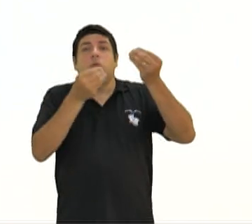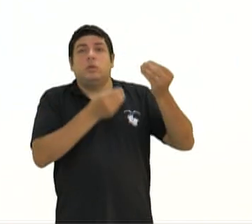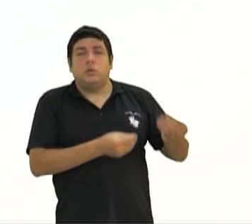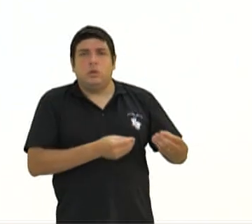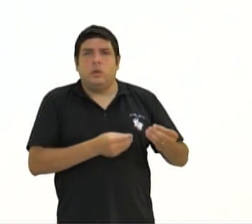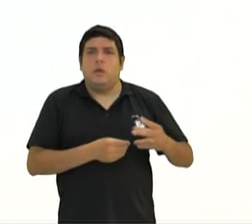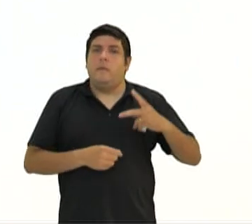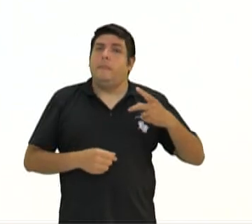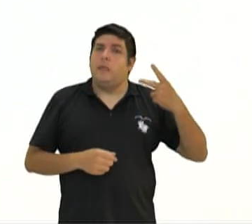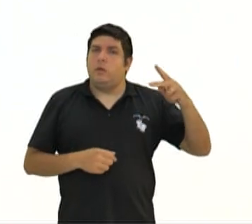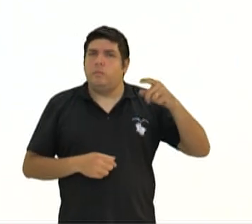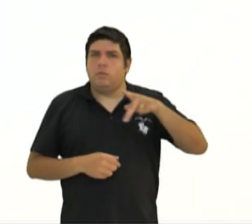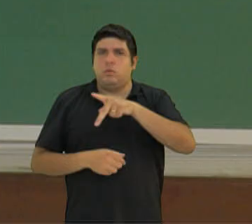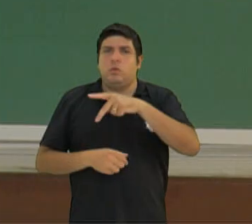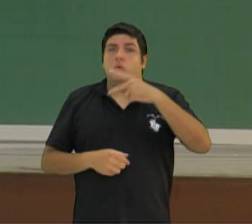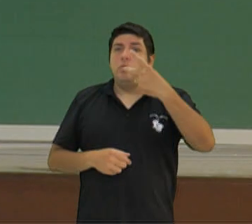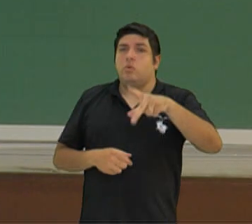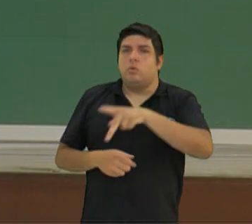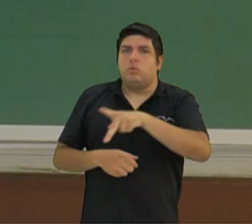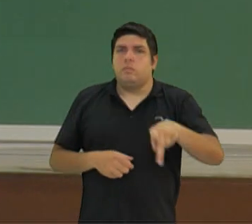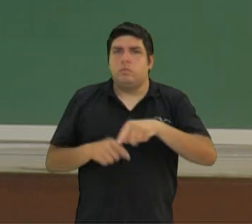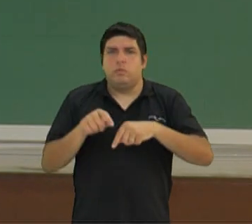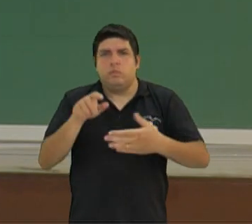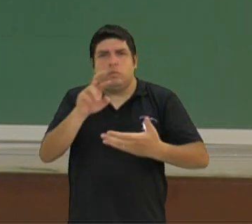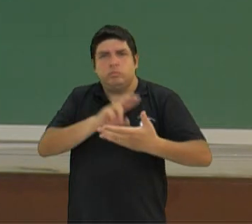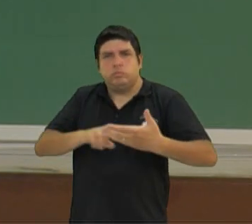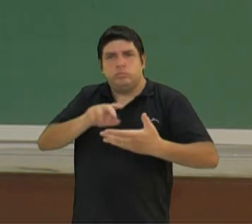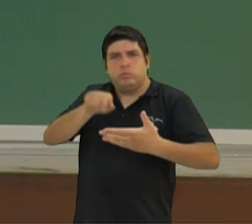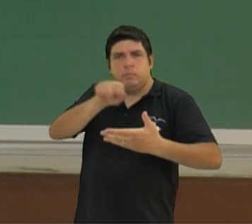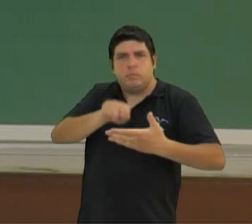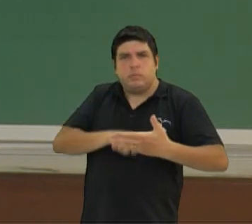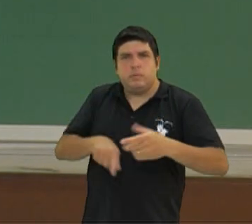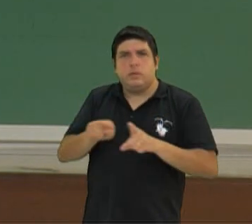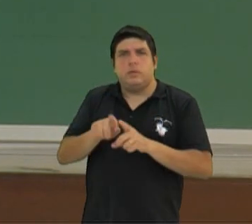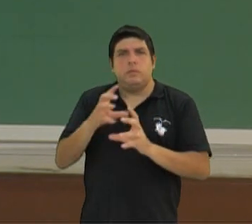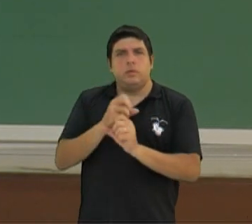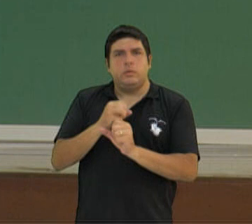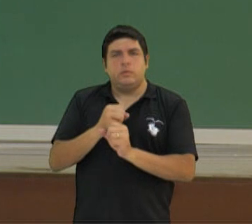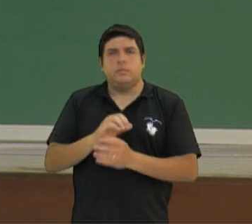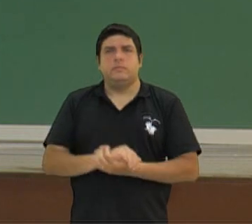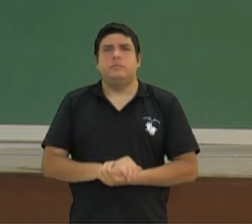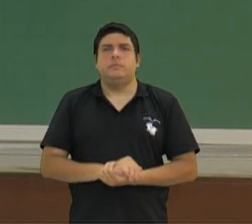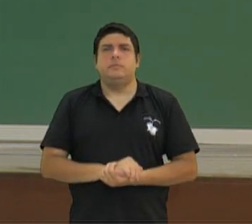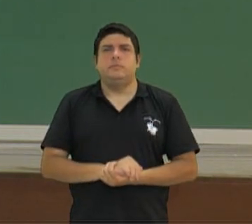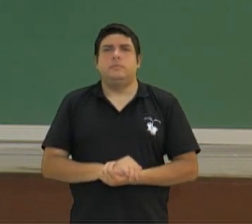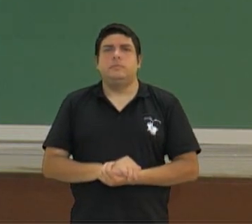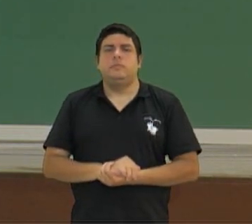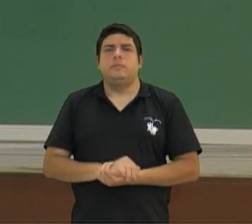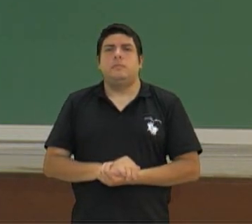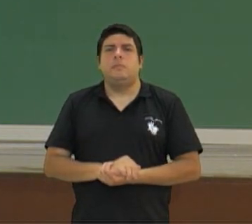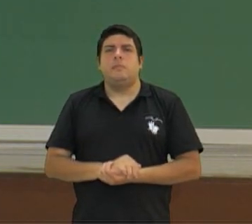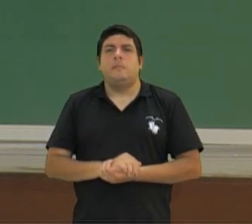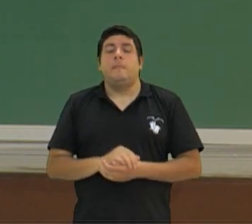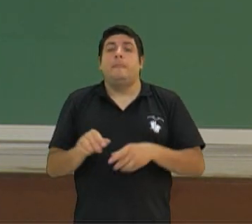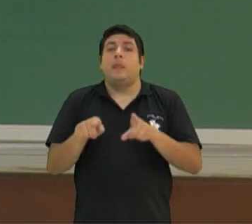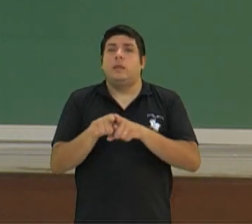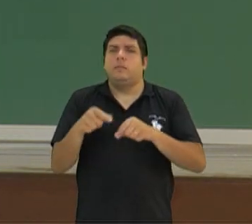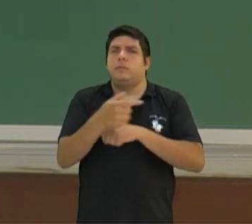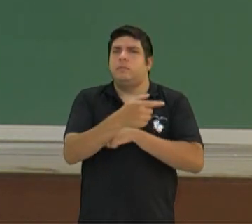possam então computar as presenças de vocês, inclusive as notas também, ok? E aí, o que a gente falou